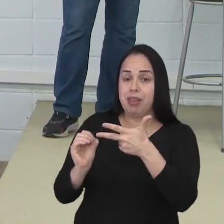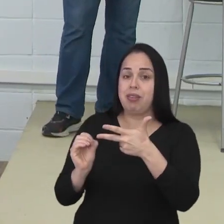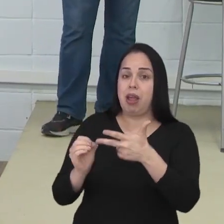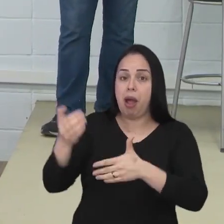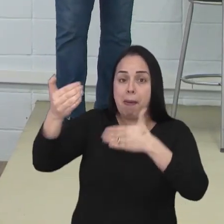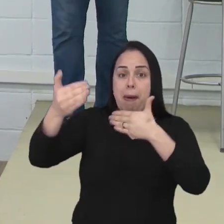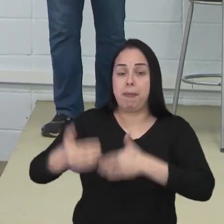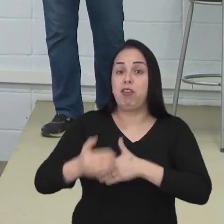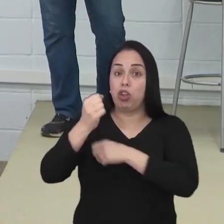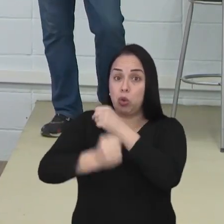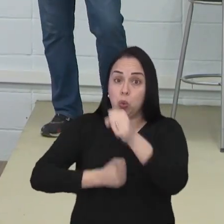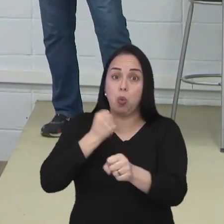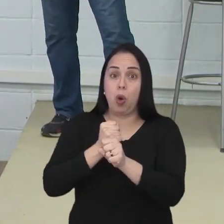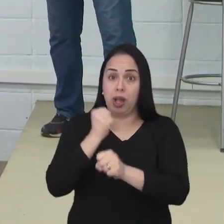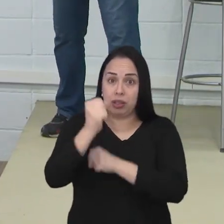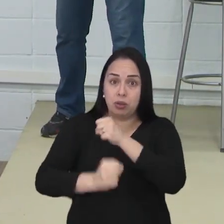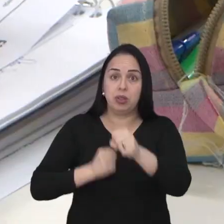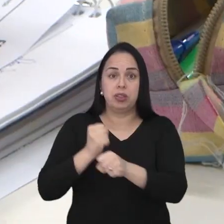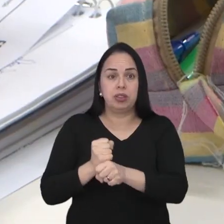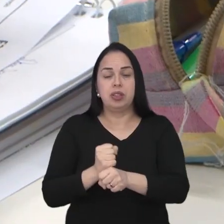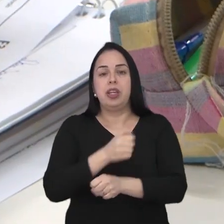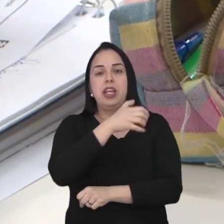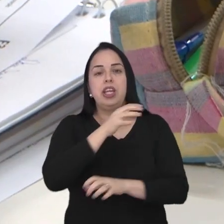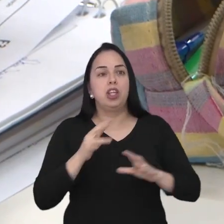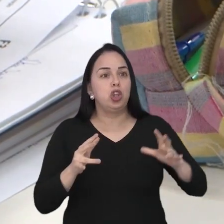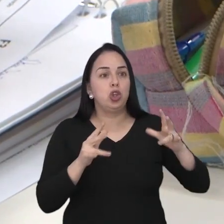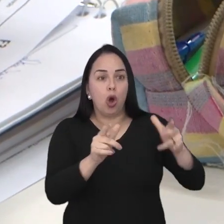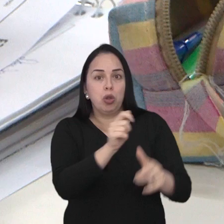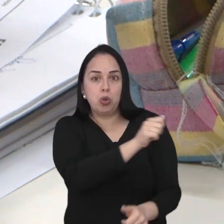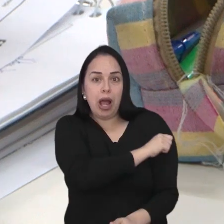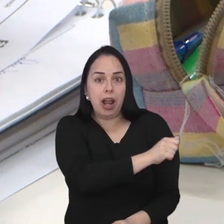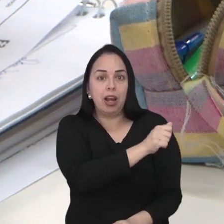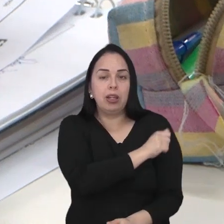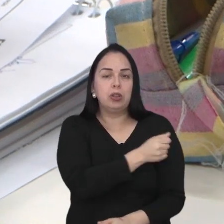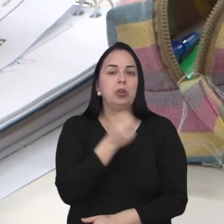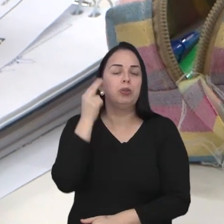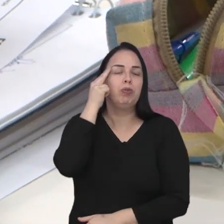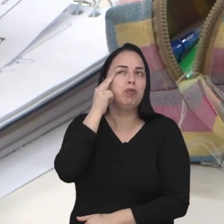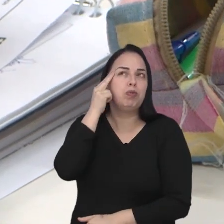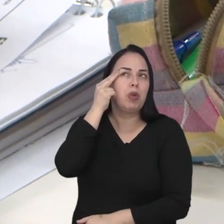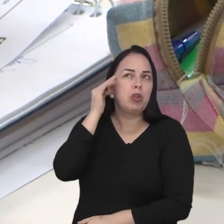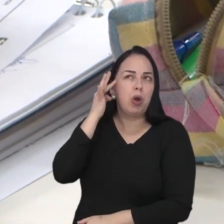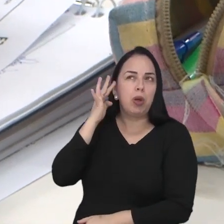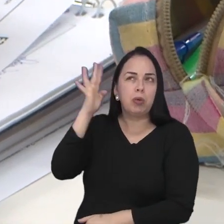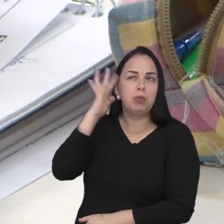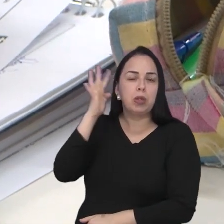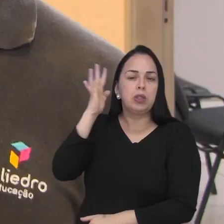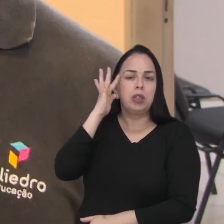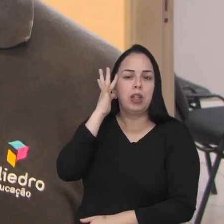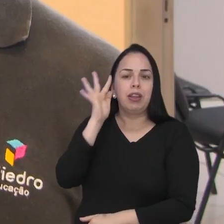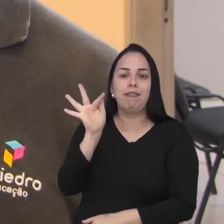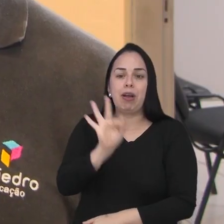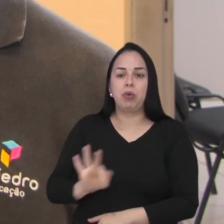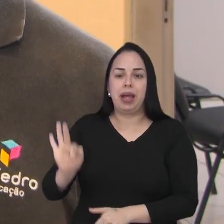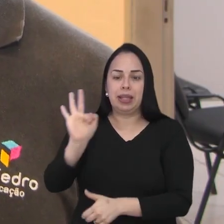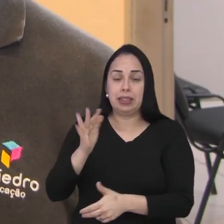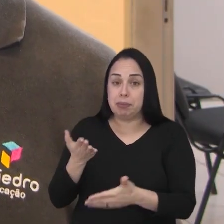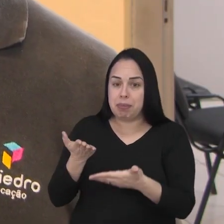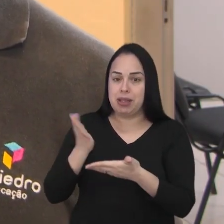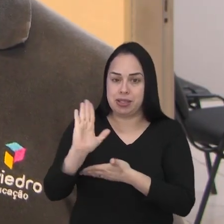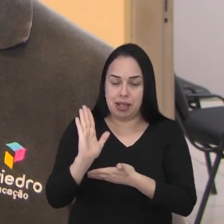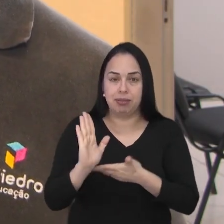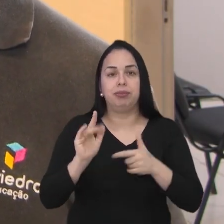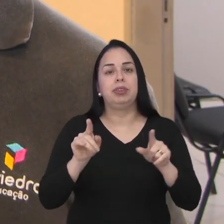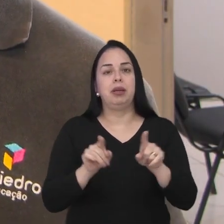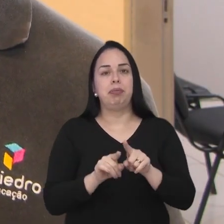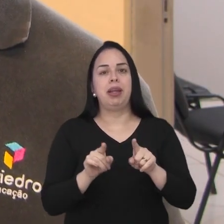Ensino Médio é uma prova anual, que é aguardada por quase todos que sonham com uma vaguinha na faculdade. O custo com